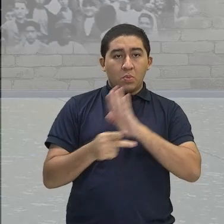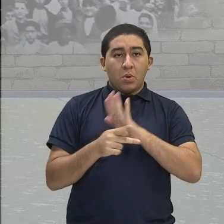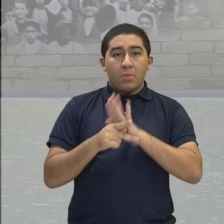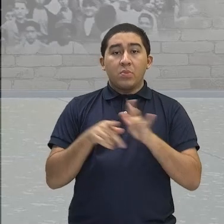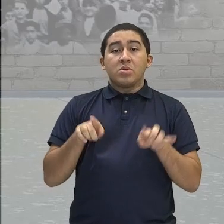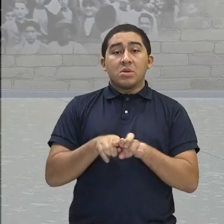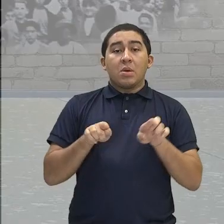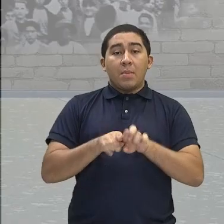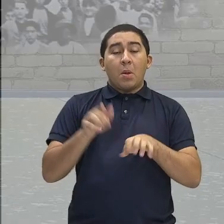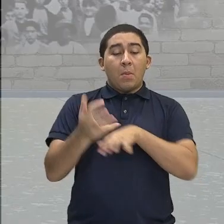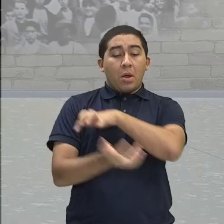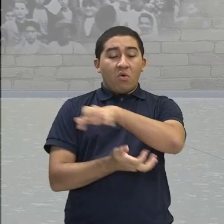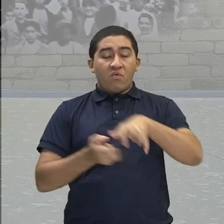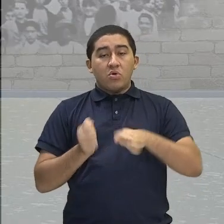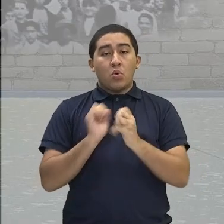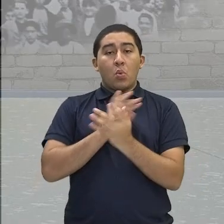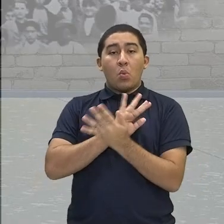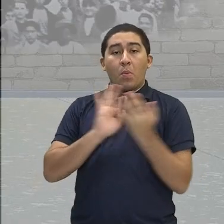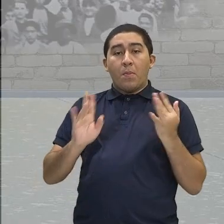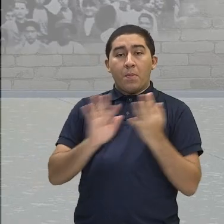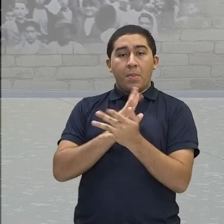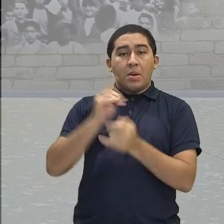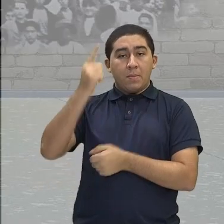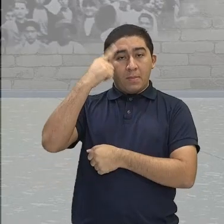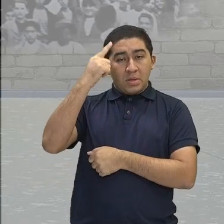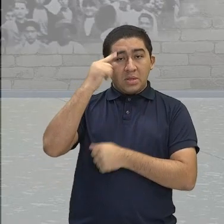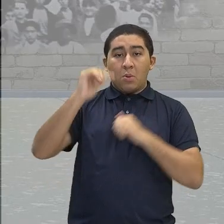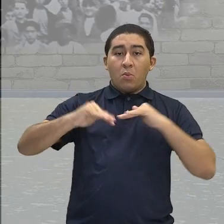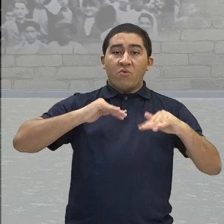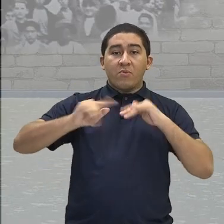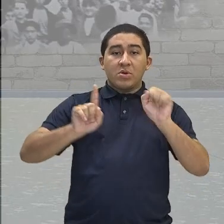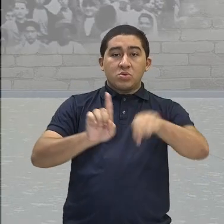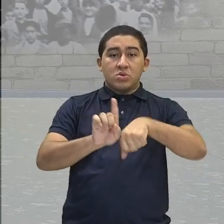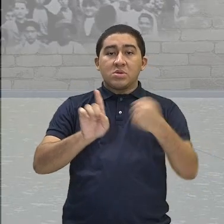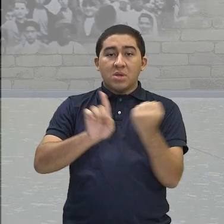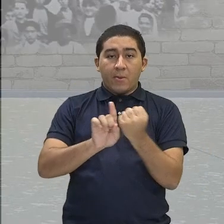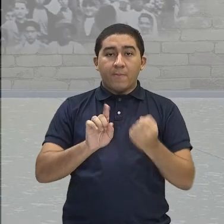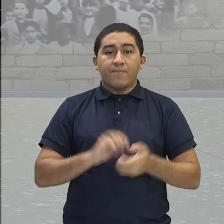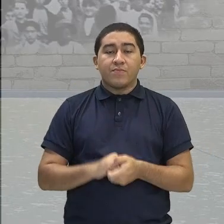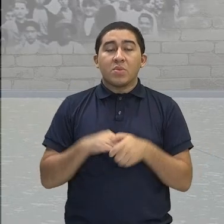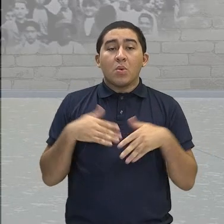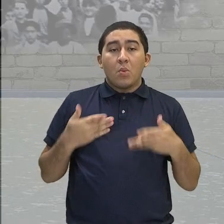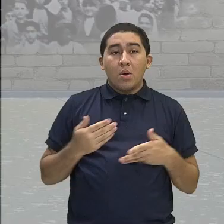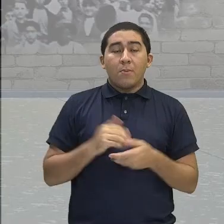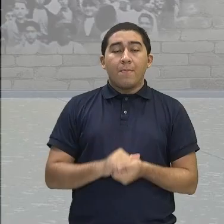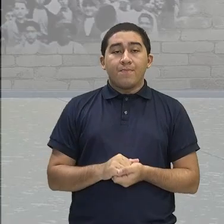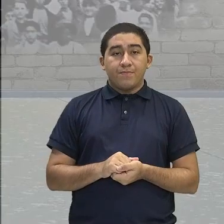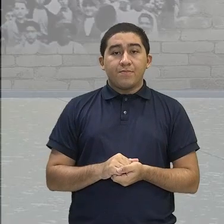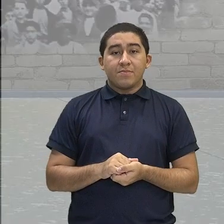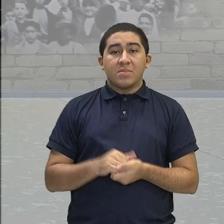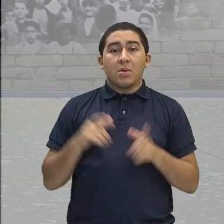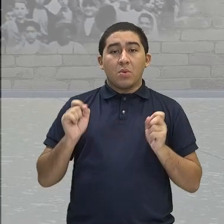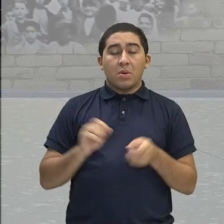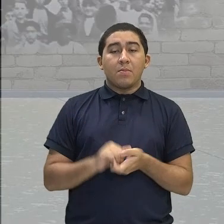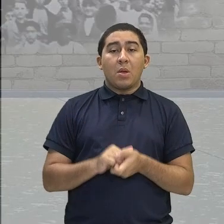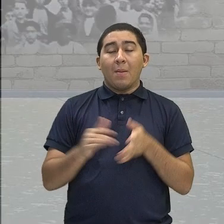uma revolta urbana, né, vamos dizer assim, é o movimento social urbano, é justamente a greve geral de